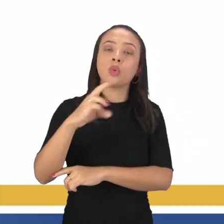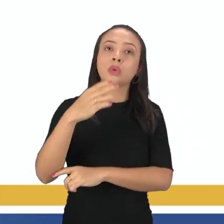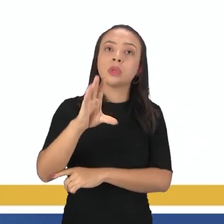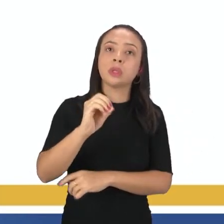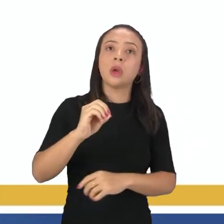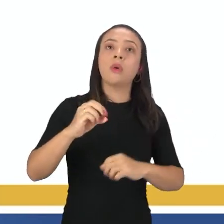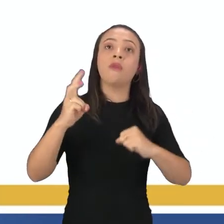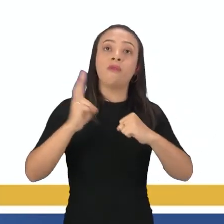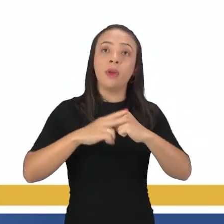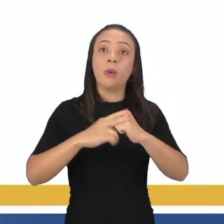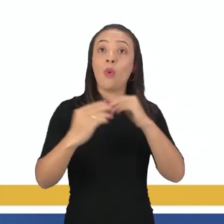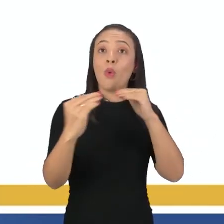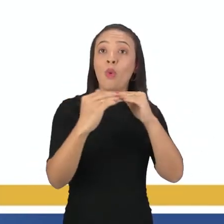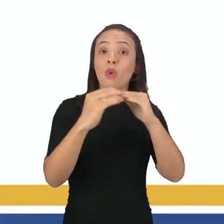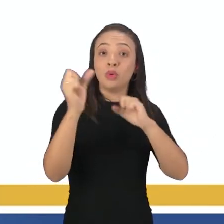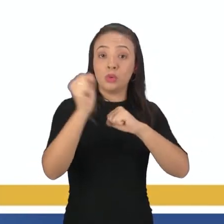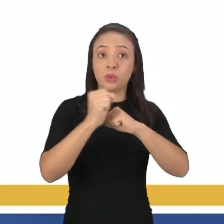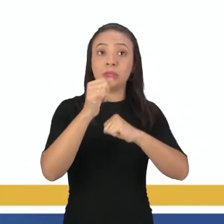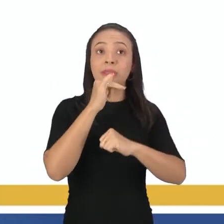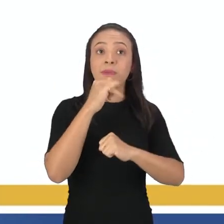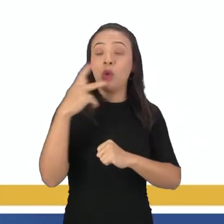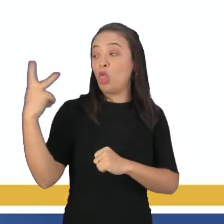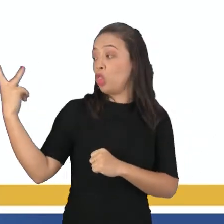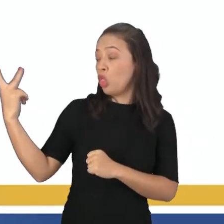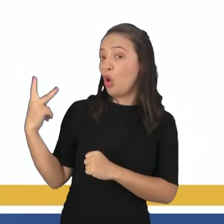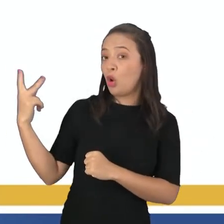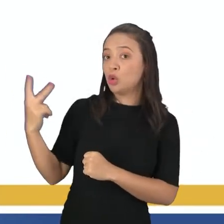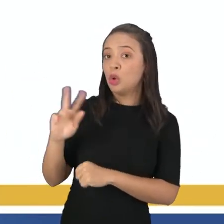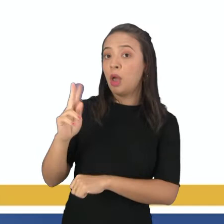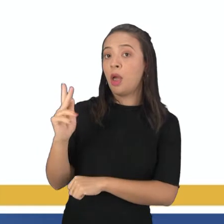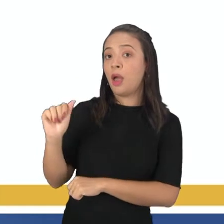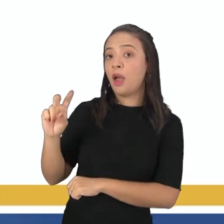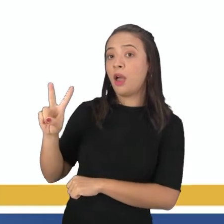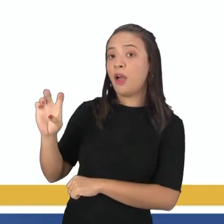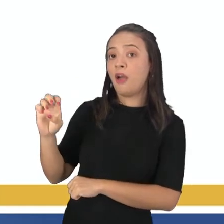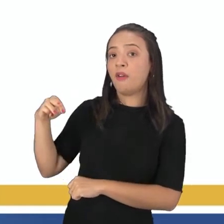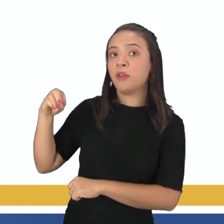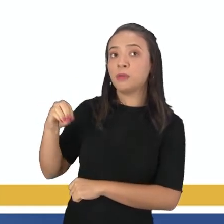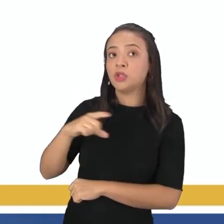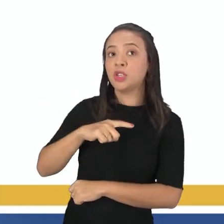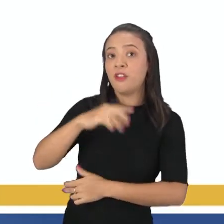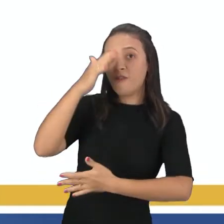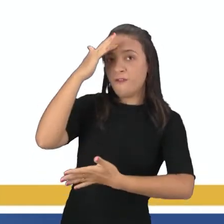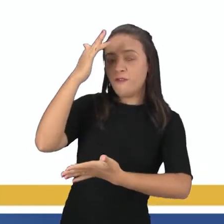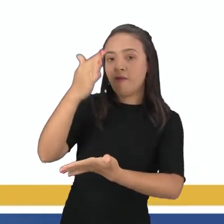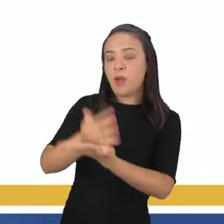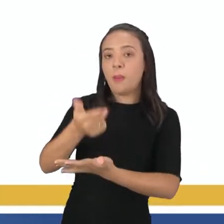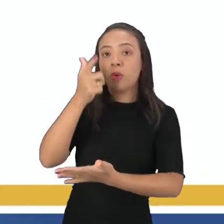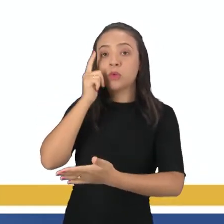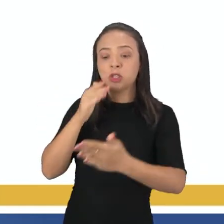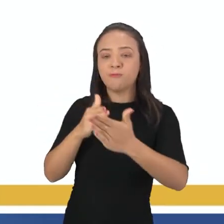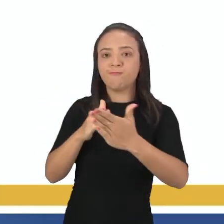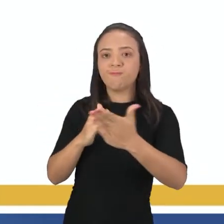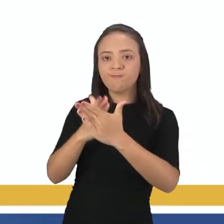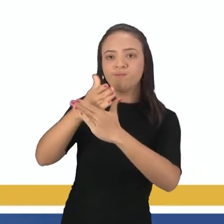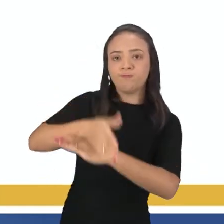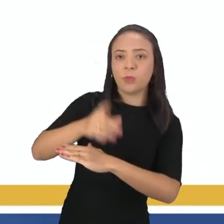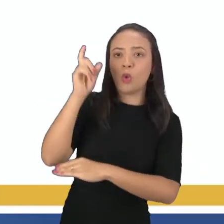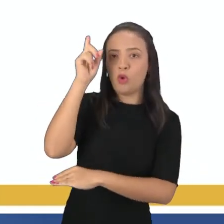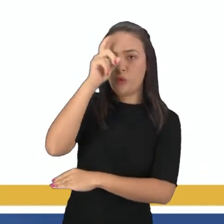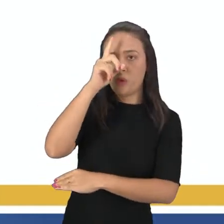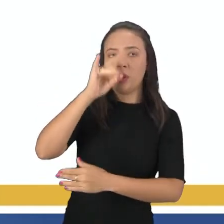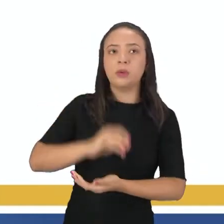refere. Exemplo, nós duas havemos de ter fé para enfrentar essa dificuldade.